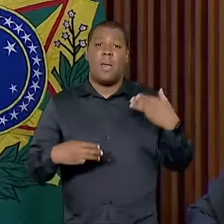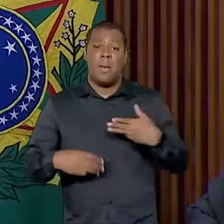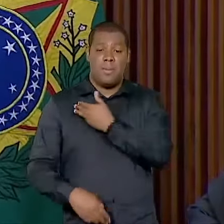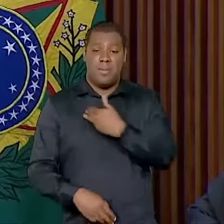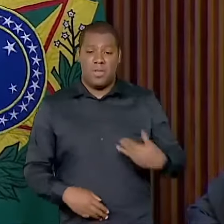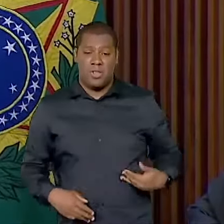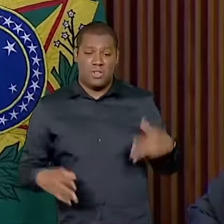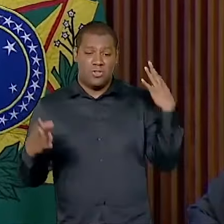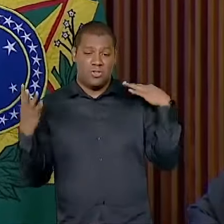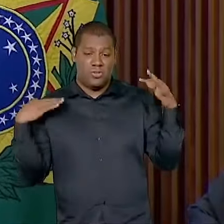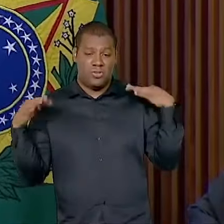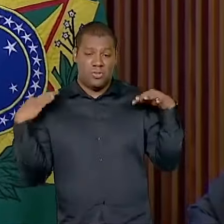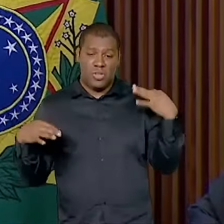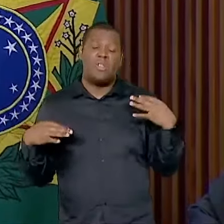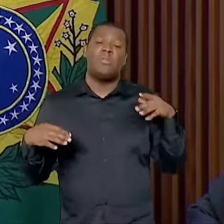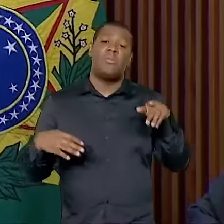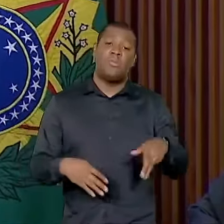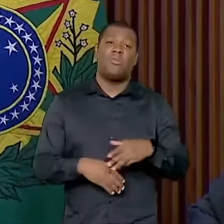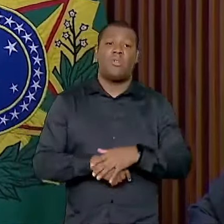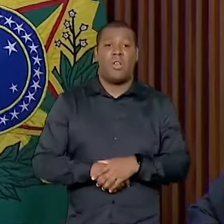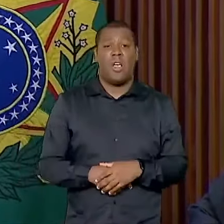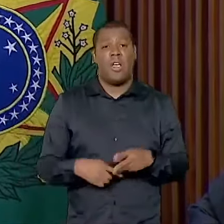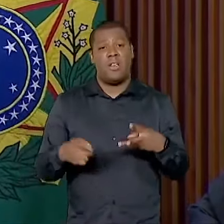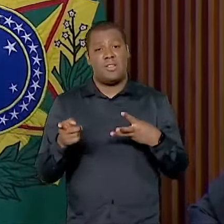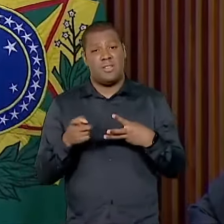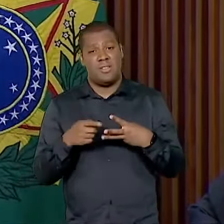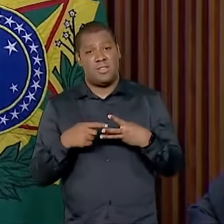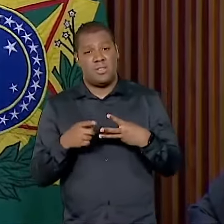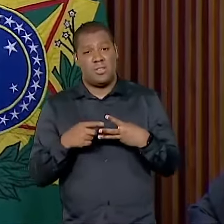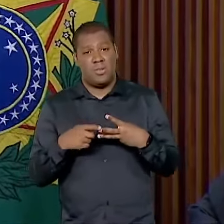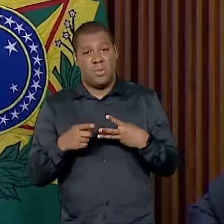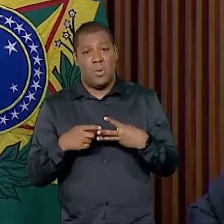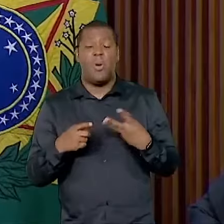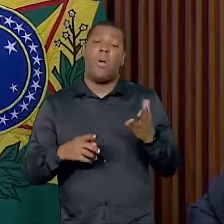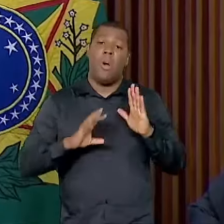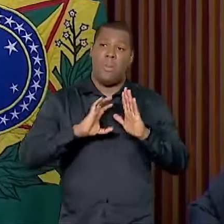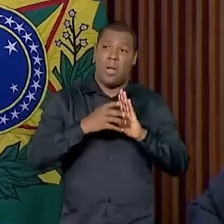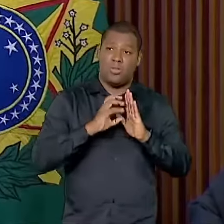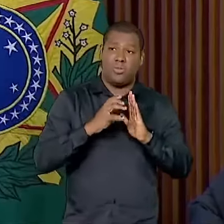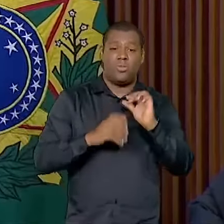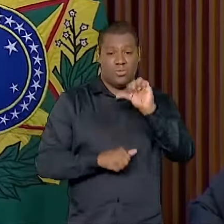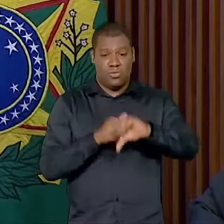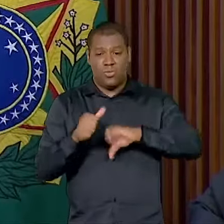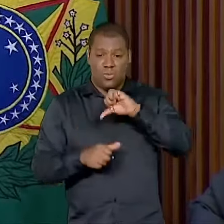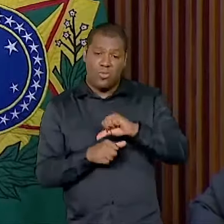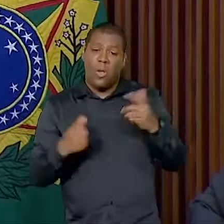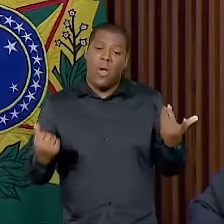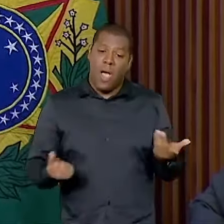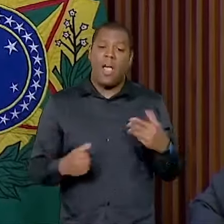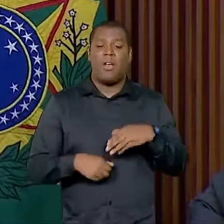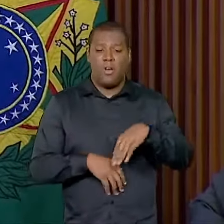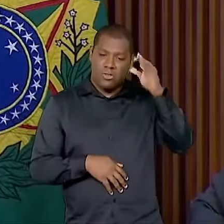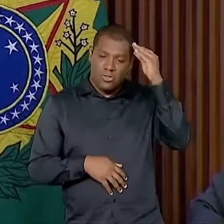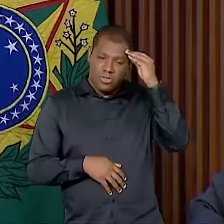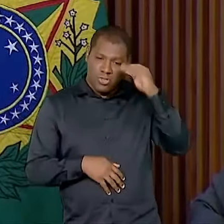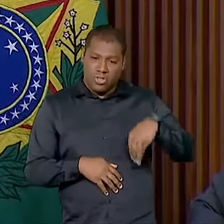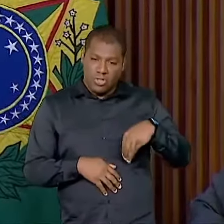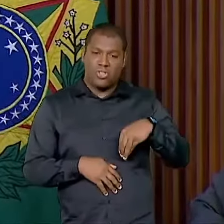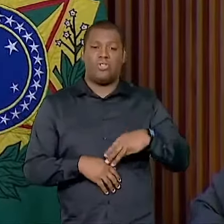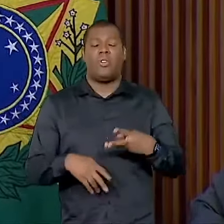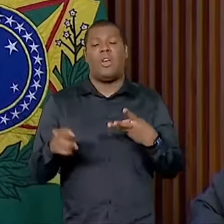a companheira Ana Moser, que em função de um ajuste político, nós tivemos que fazer a troca dela. O restante, o